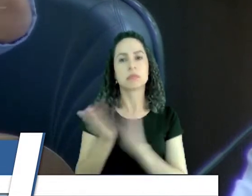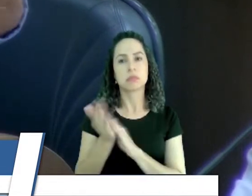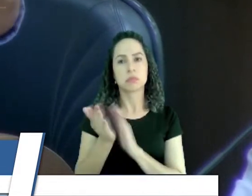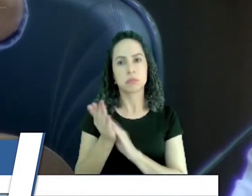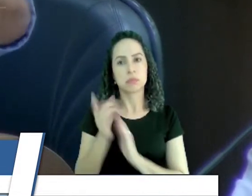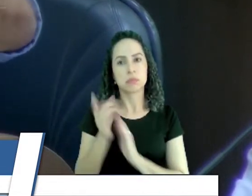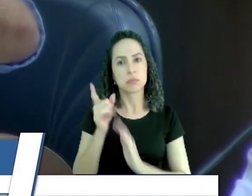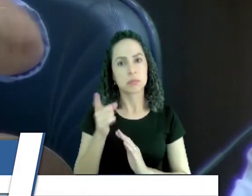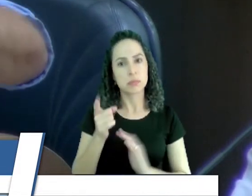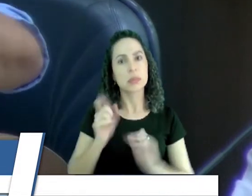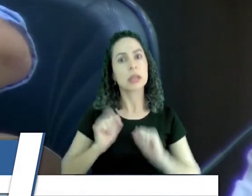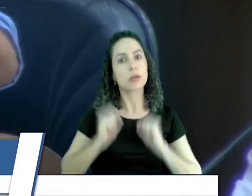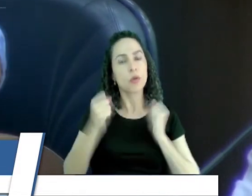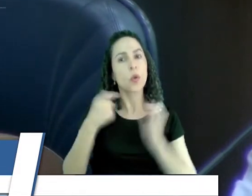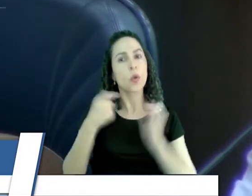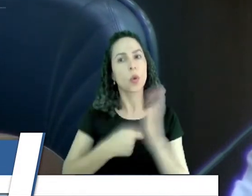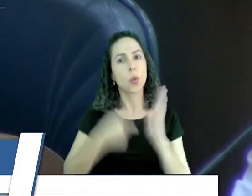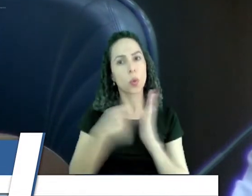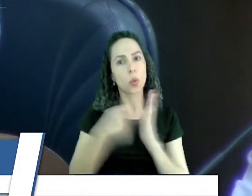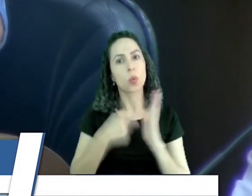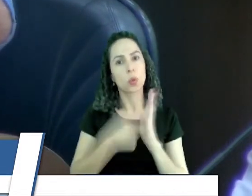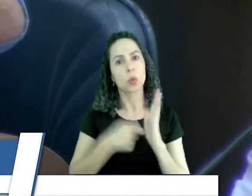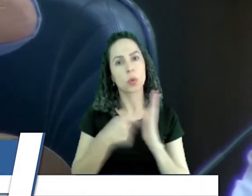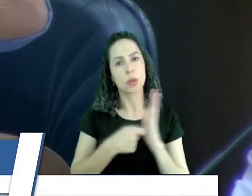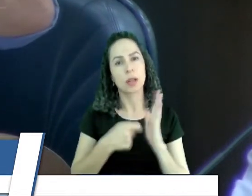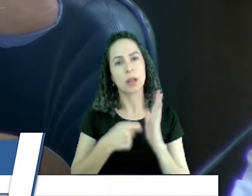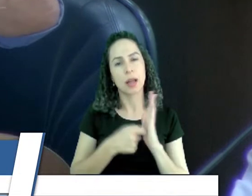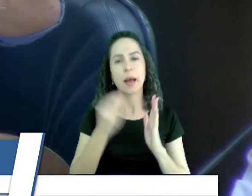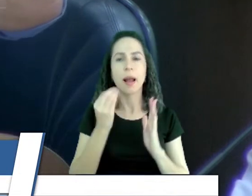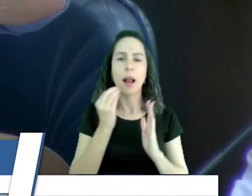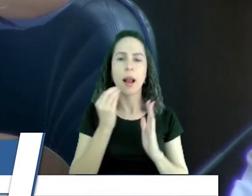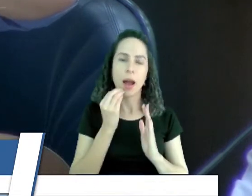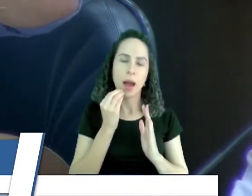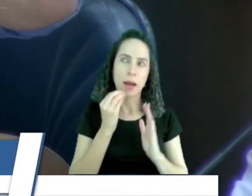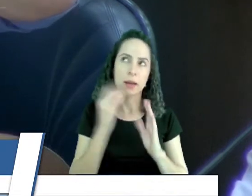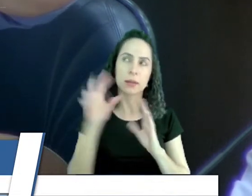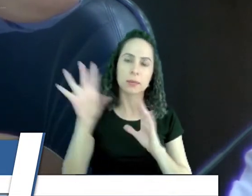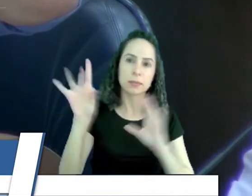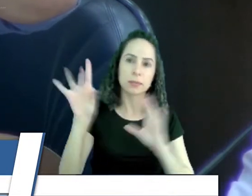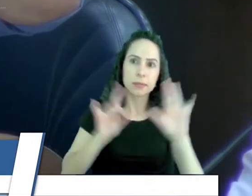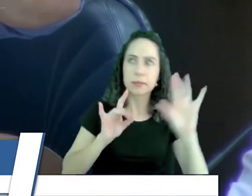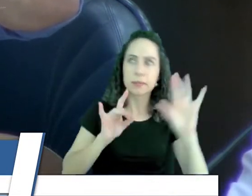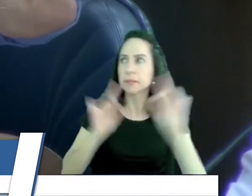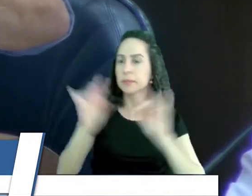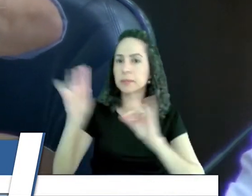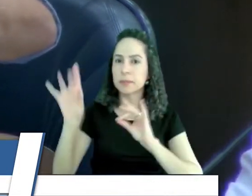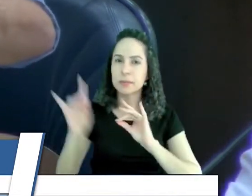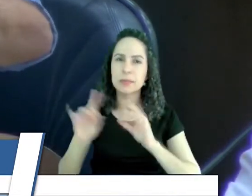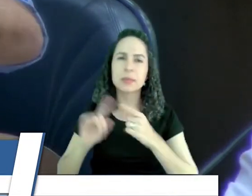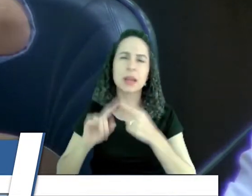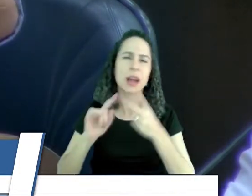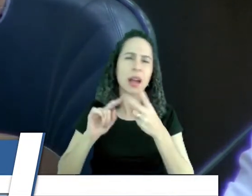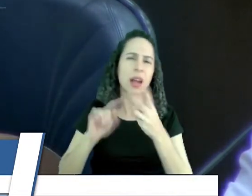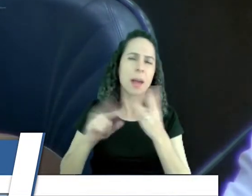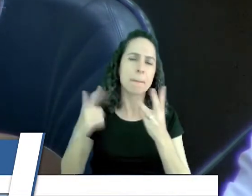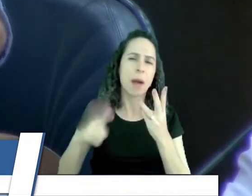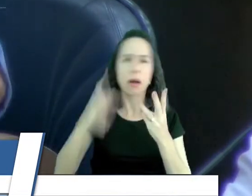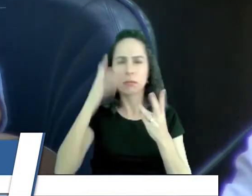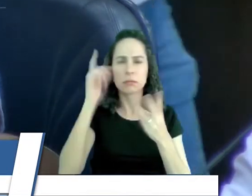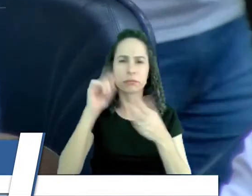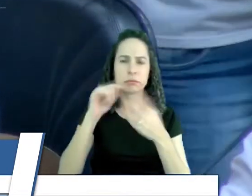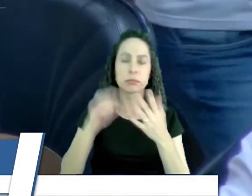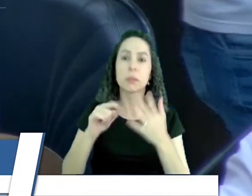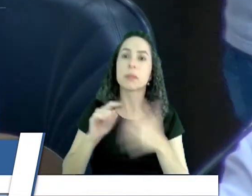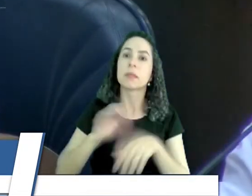uma briga que foi, lógico, que se a gente for pegar tudo, tem o falecido Ademir tal, mas houve um empenho